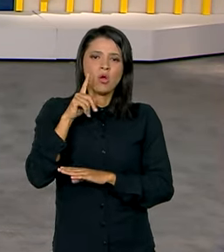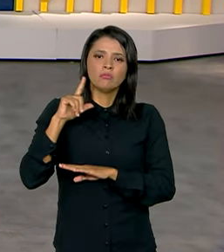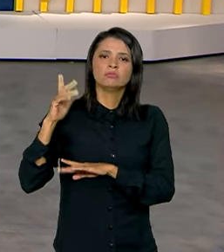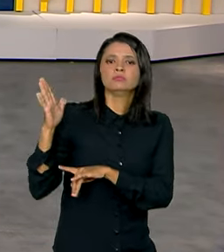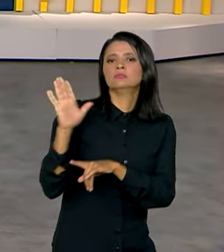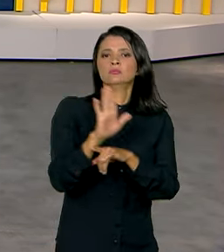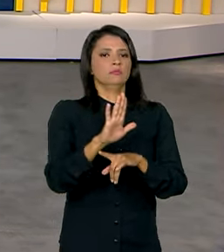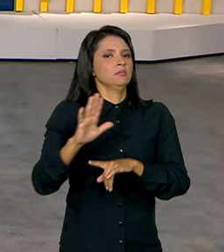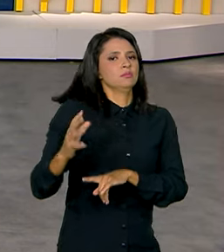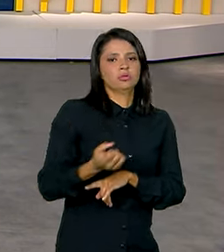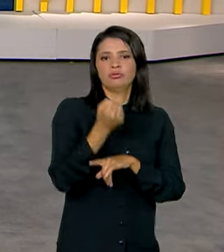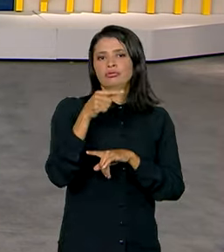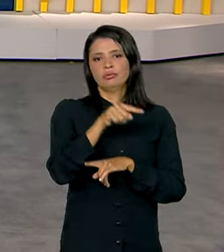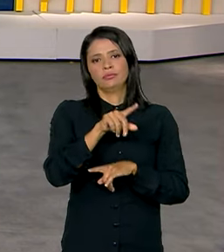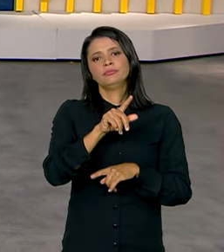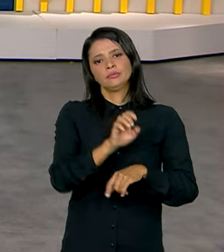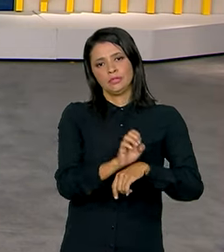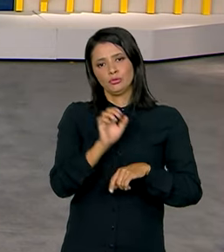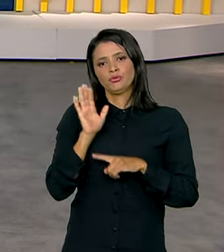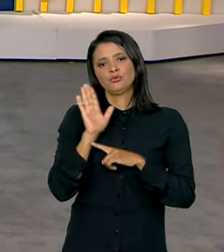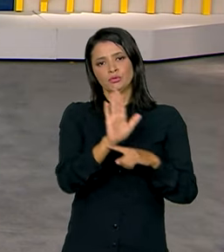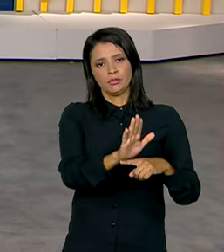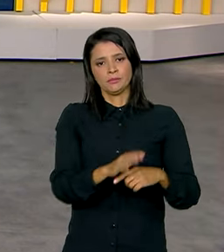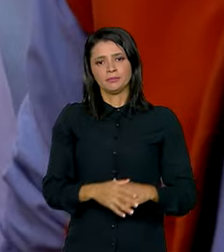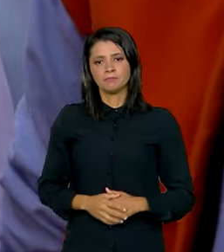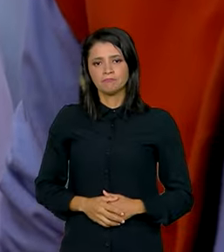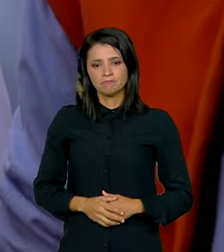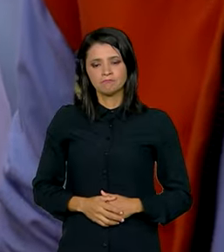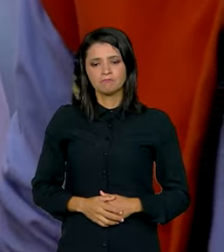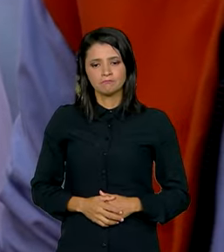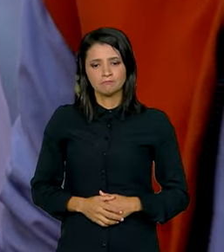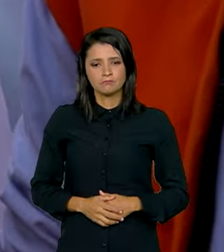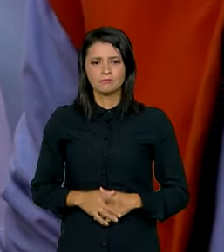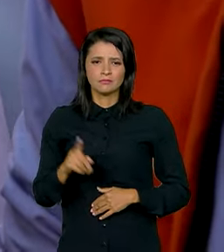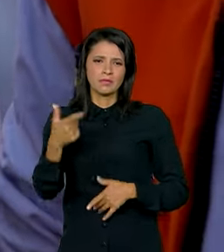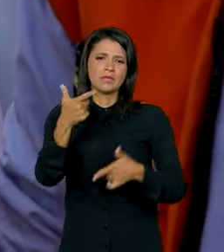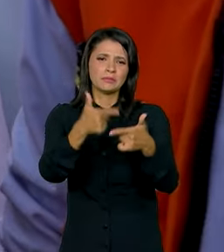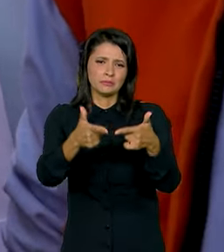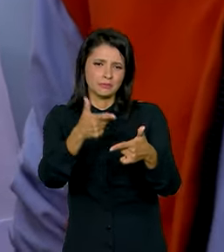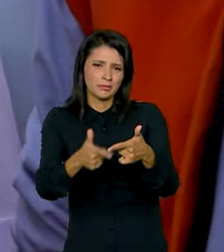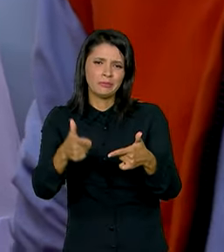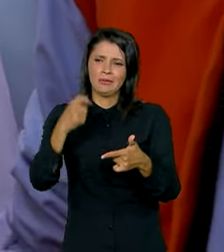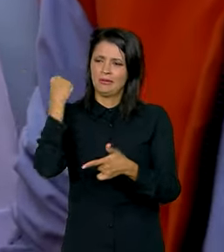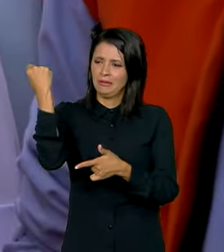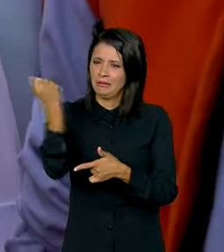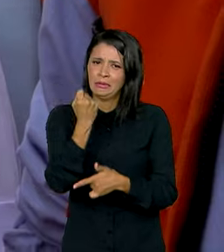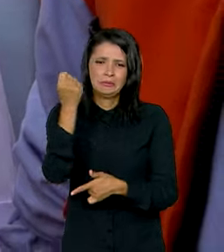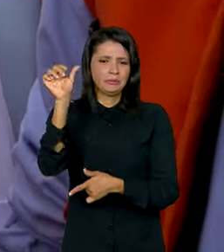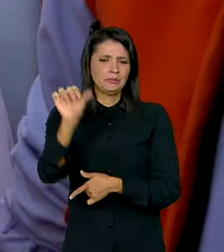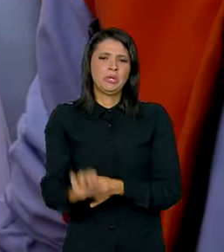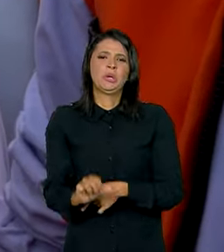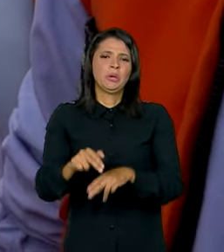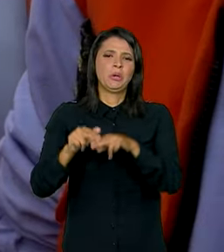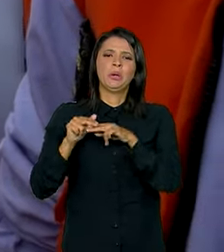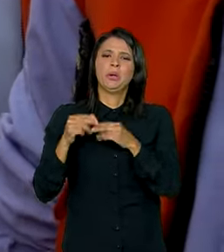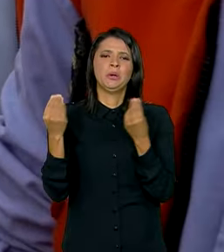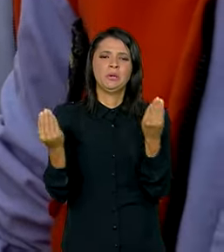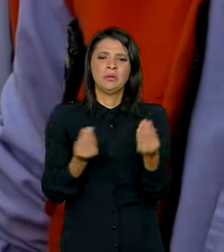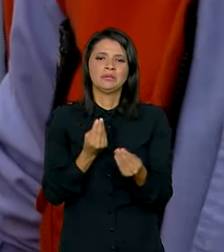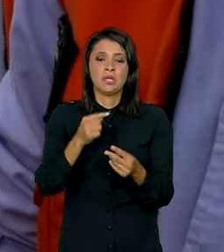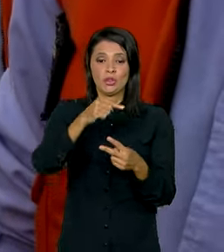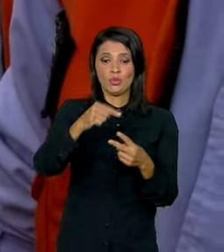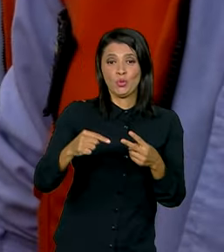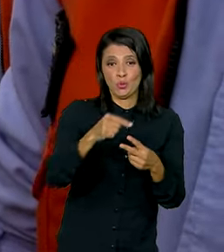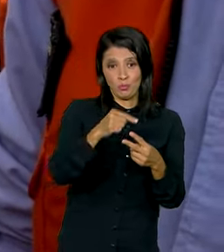prestar Socorro ao estado esses problemas eles se agravam pela combinação de